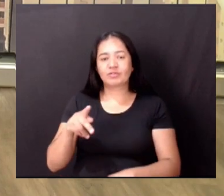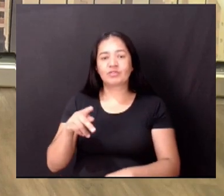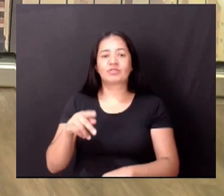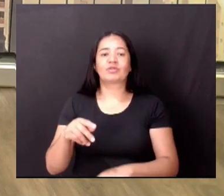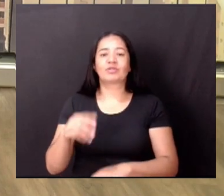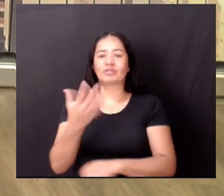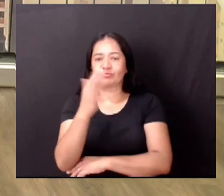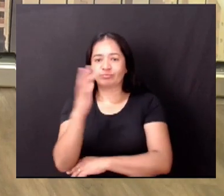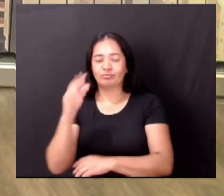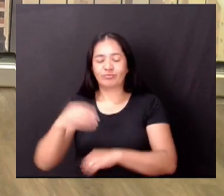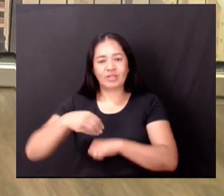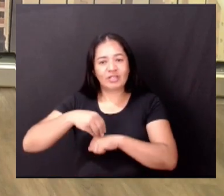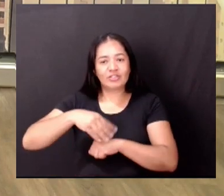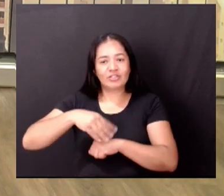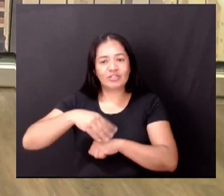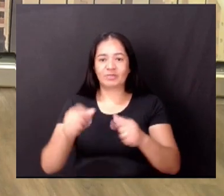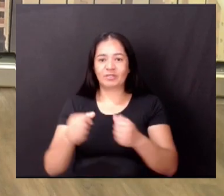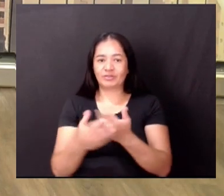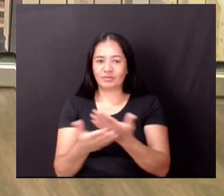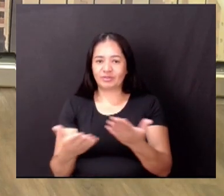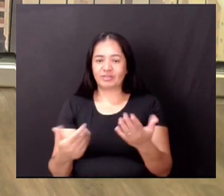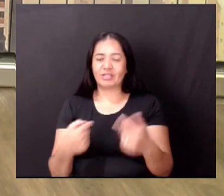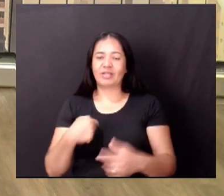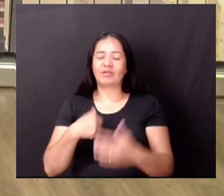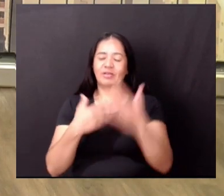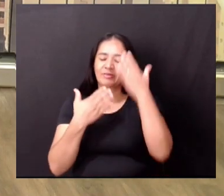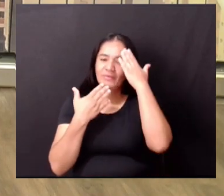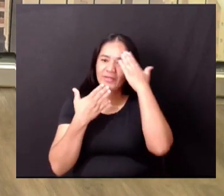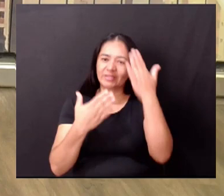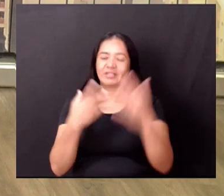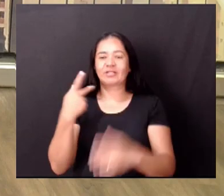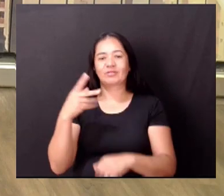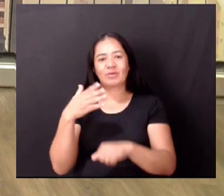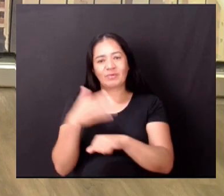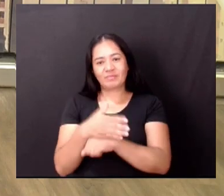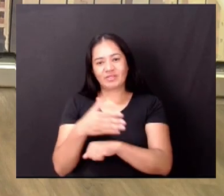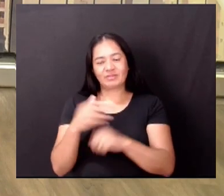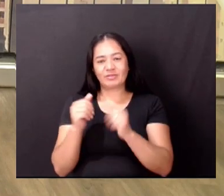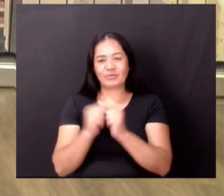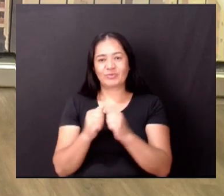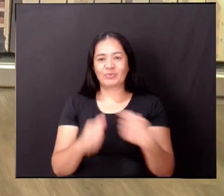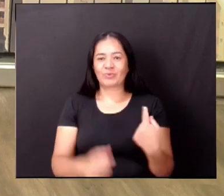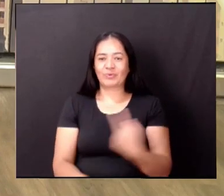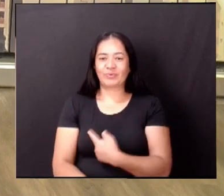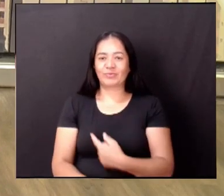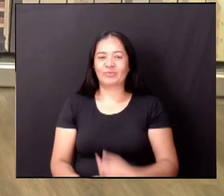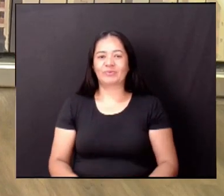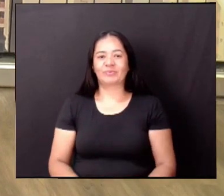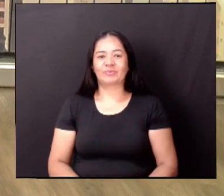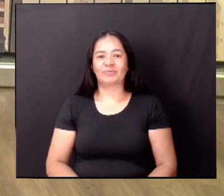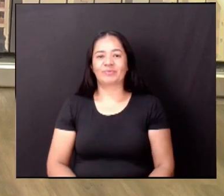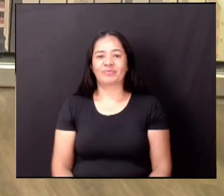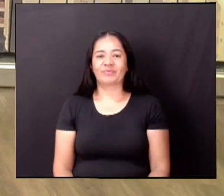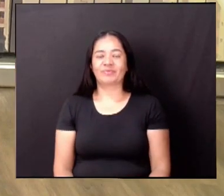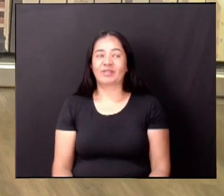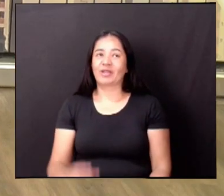educadores ambientais. Vamos deixar essa dica então para todo mundo, Denise. Eu queria agradecer demais a sua participação aqui com a